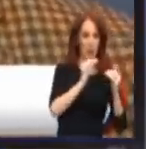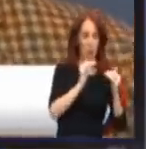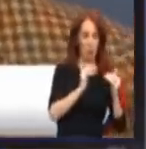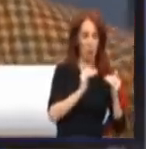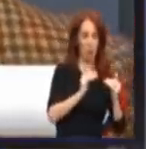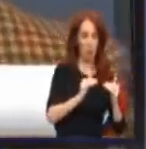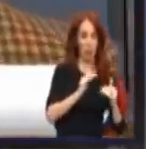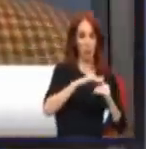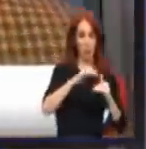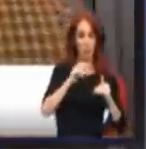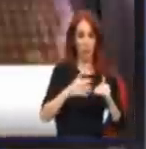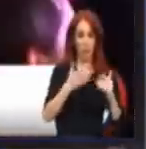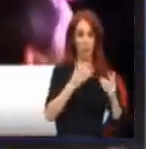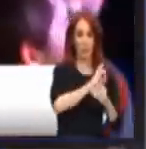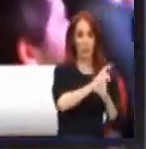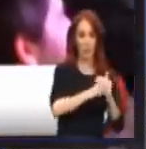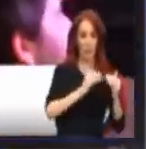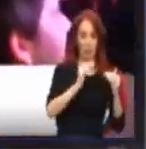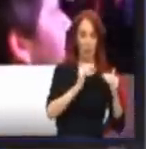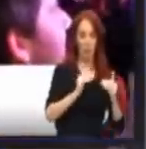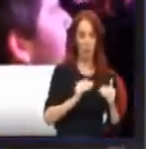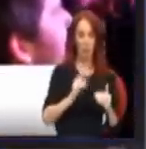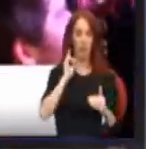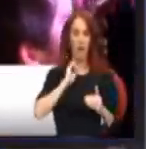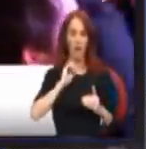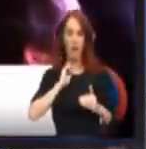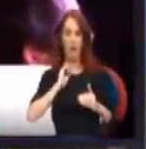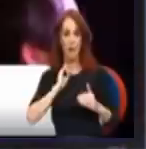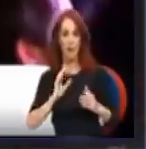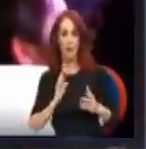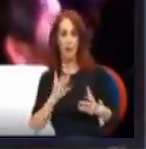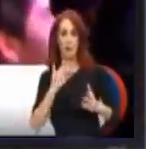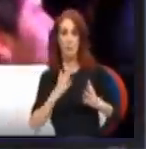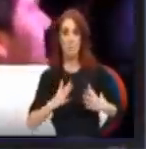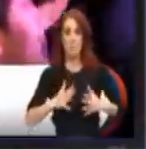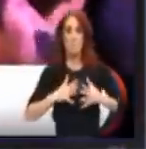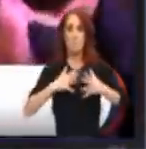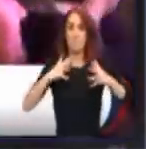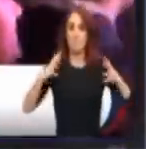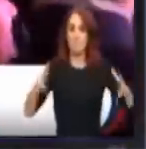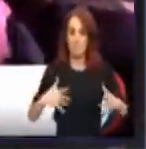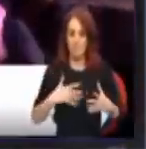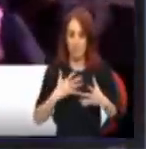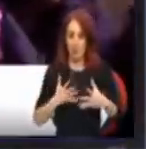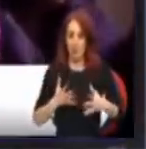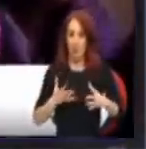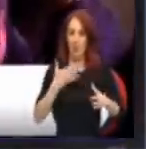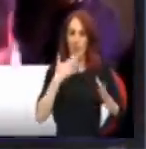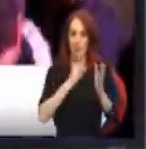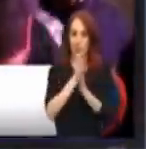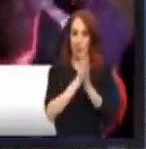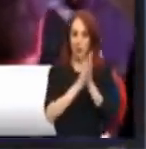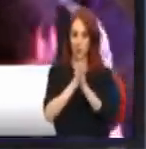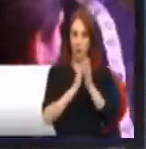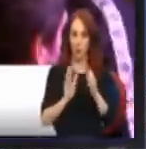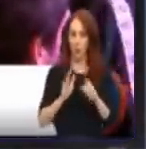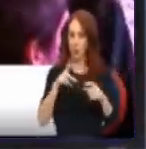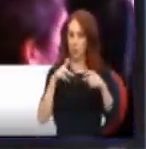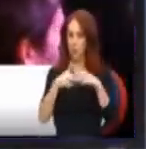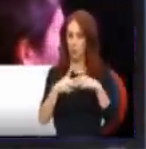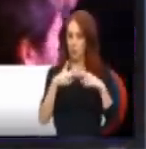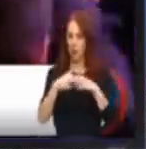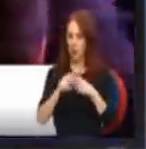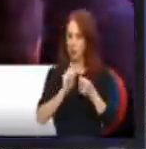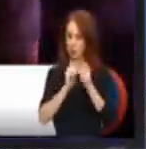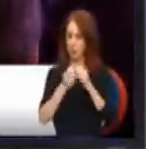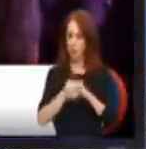foi através desse escoar da energia do Hilal que o Flamengo se agigantou. Eu creio que foi injetado ao intervalo muita coisa nesta equipa de Flamengo. Não só